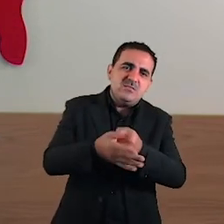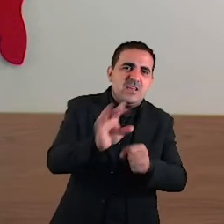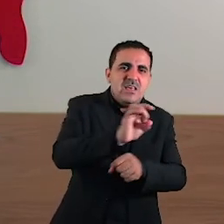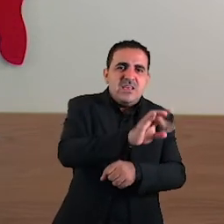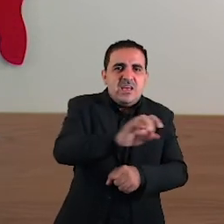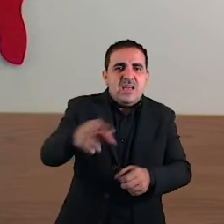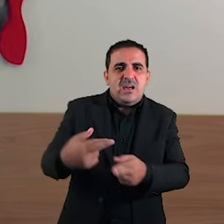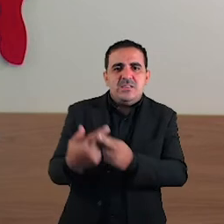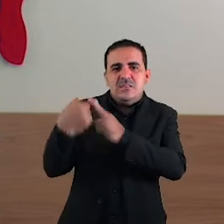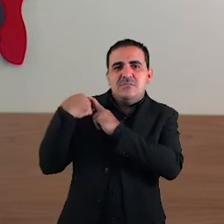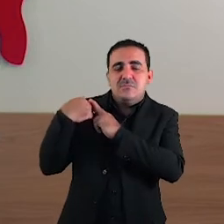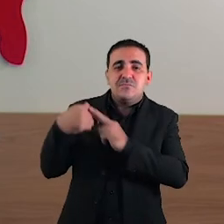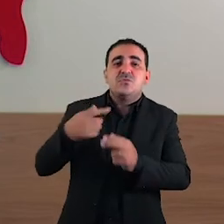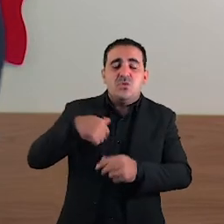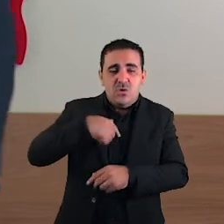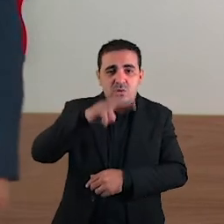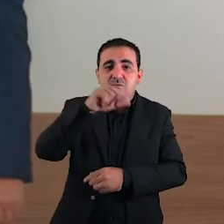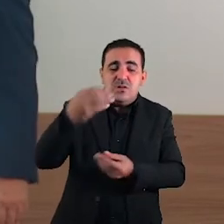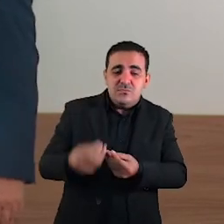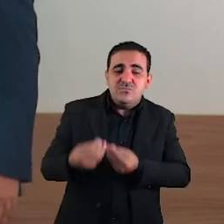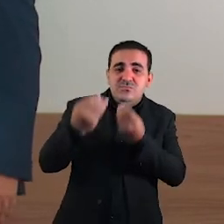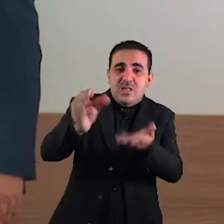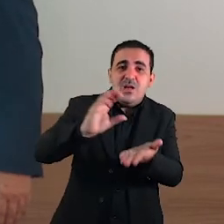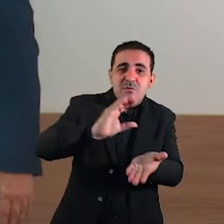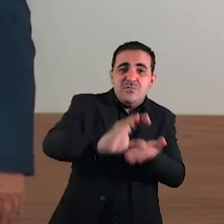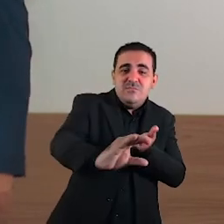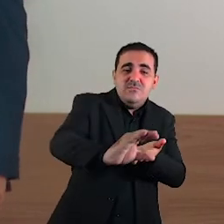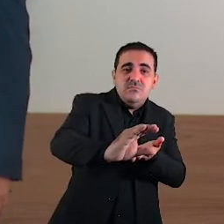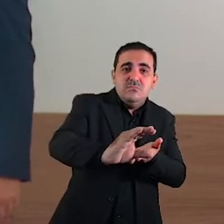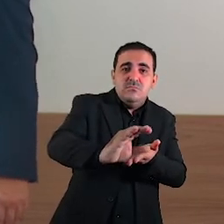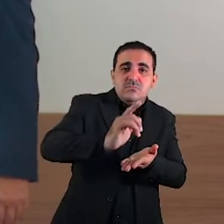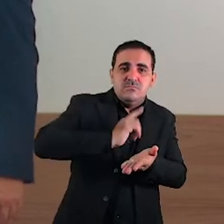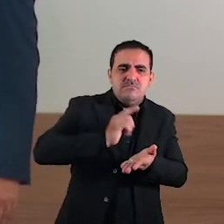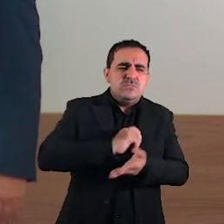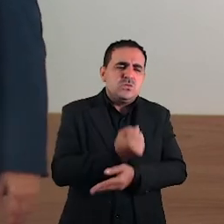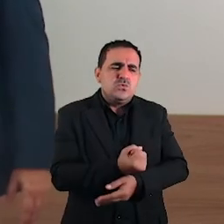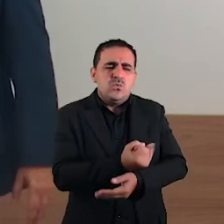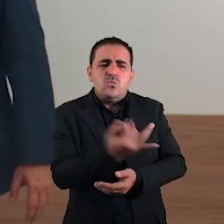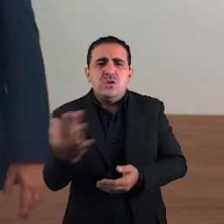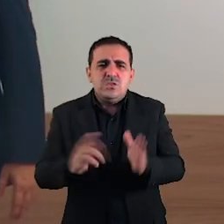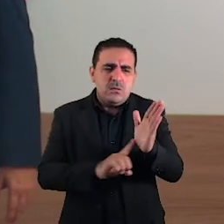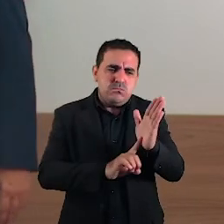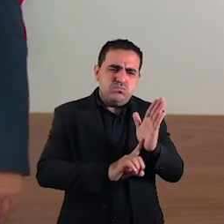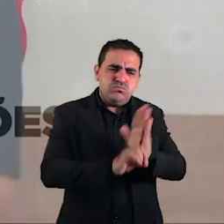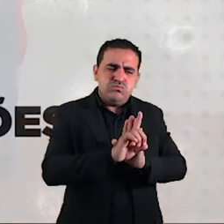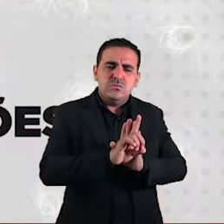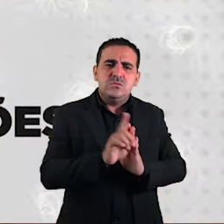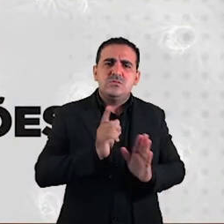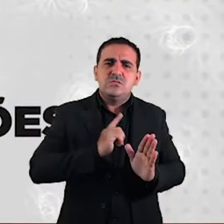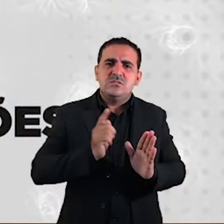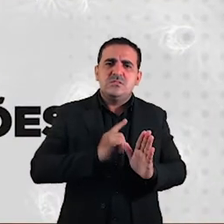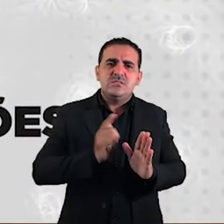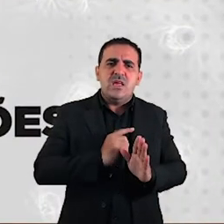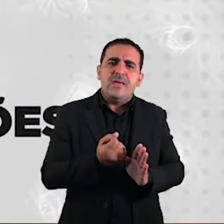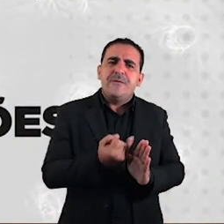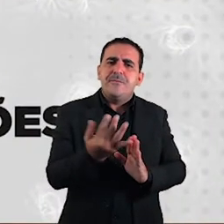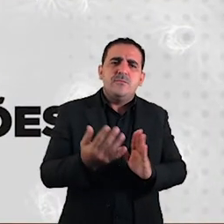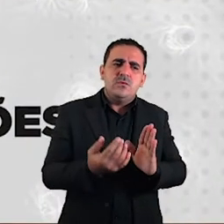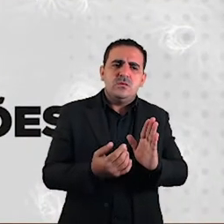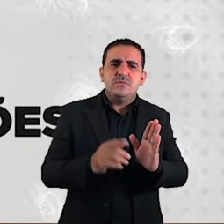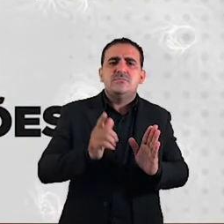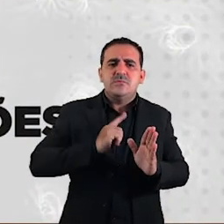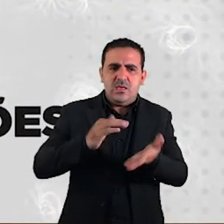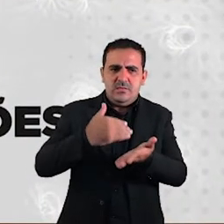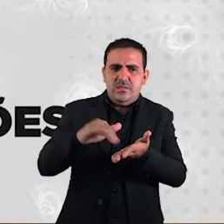compete aos municípios e nós vamos premiar fazer esse monitoramento com dados quantitativos que constam das bases de dados